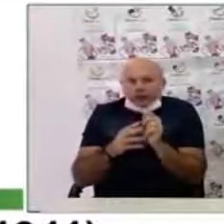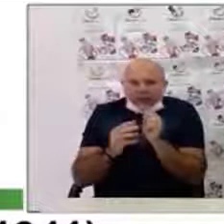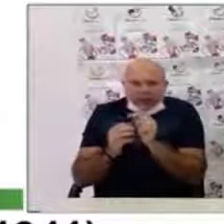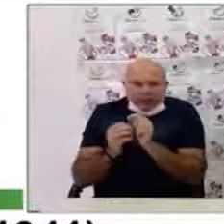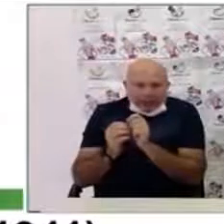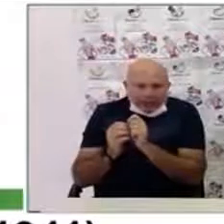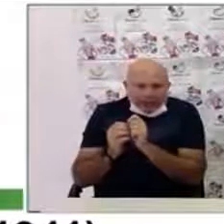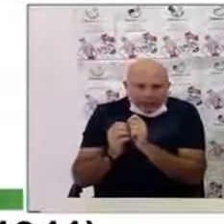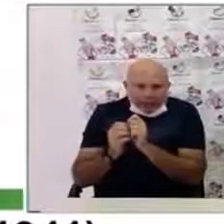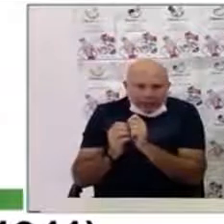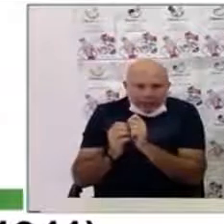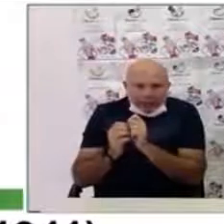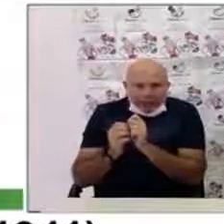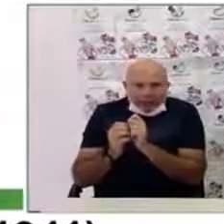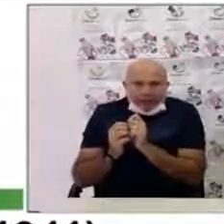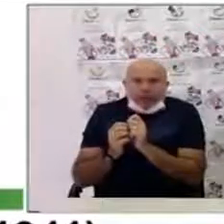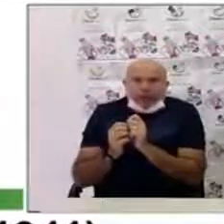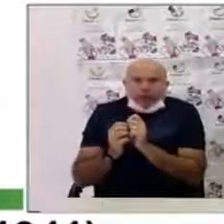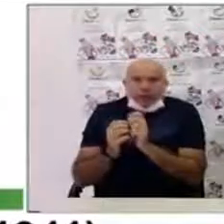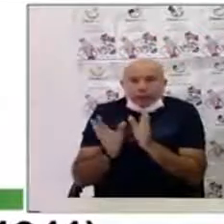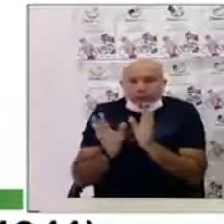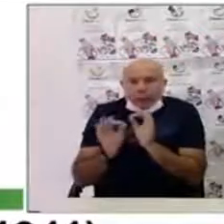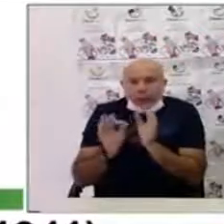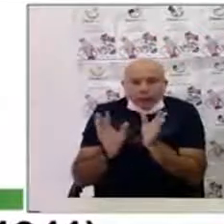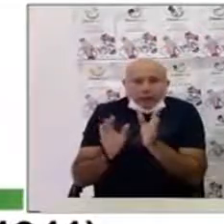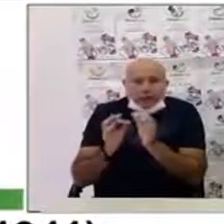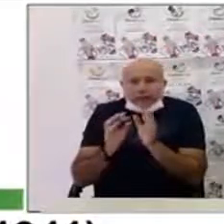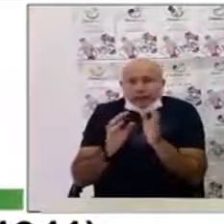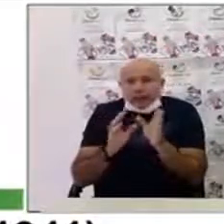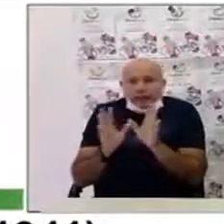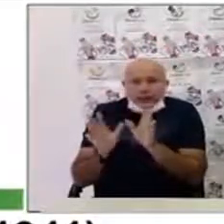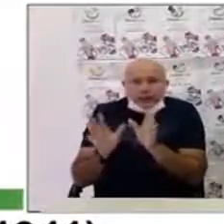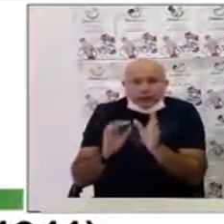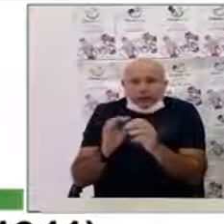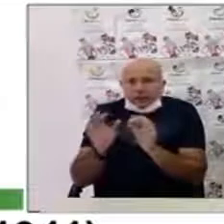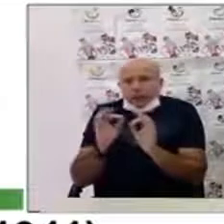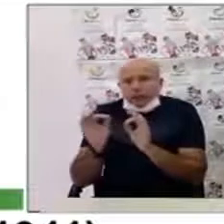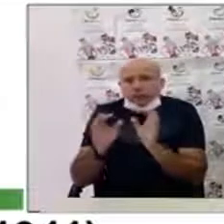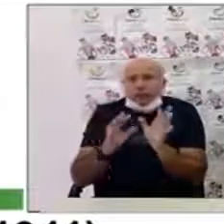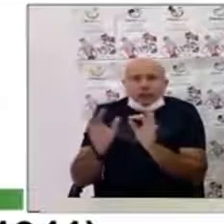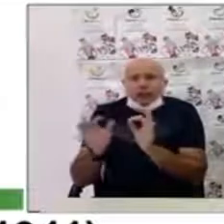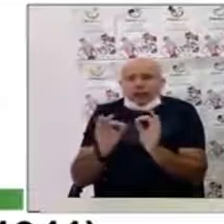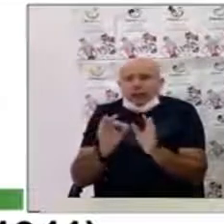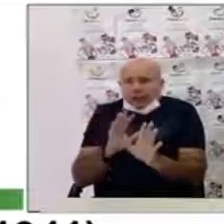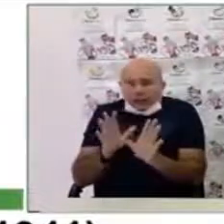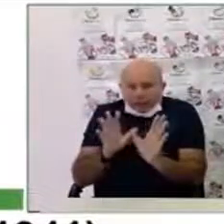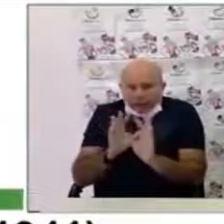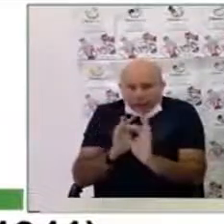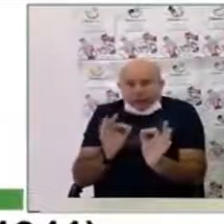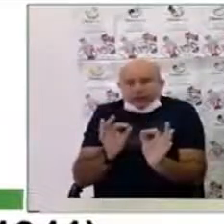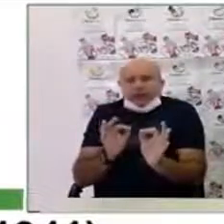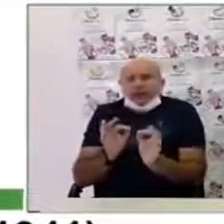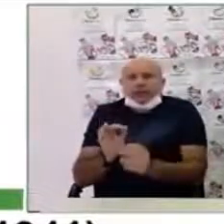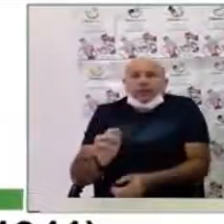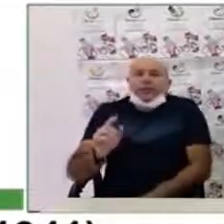vendo aquela plaquinha amarela ali no canto direito? O meu é o canto direito, não sei como é que tá aí para vocês, eu estou meio desorientado aqui, mas deve ser o canto direito